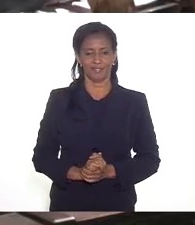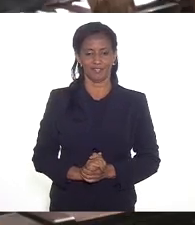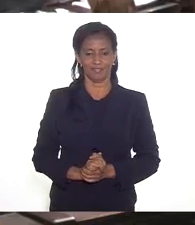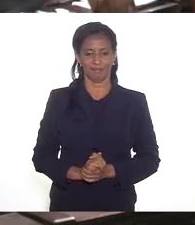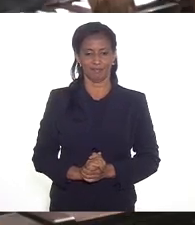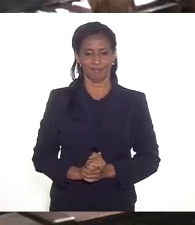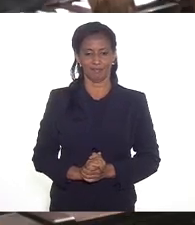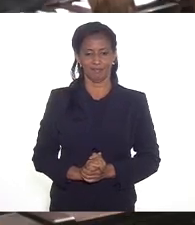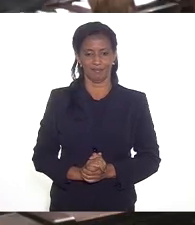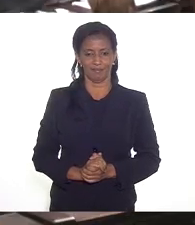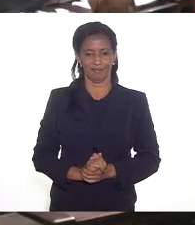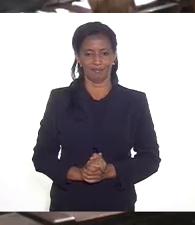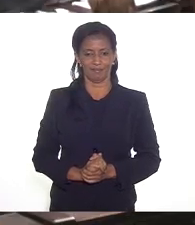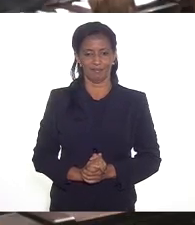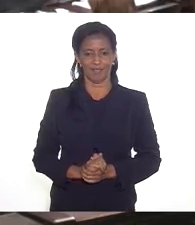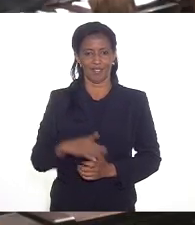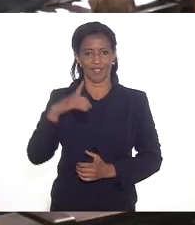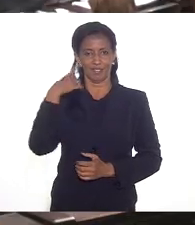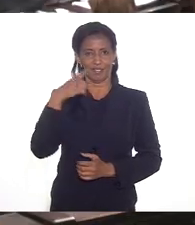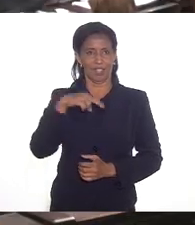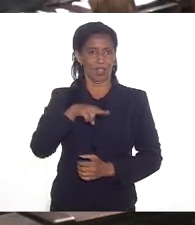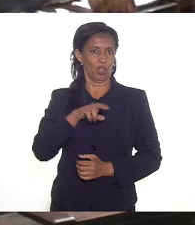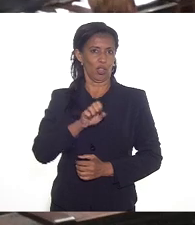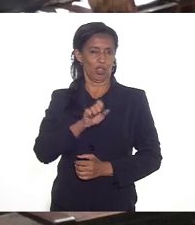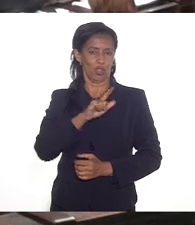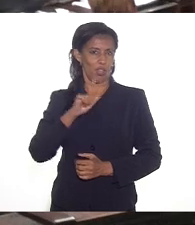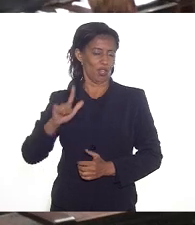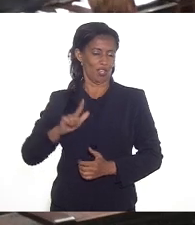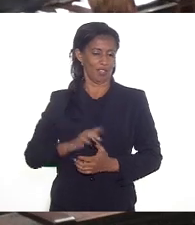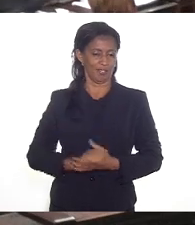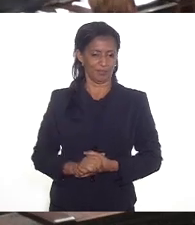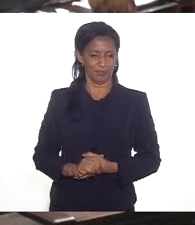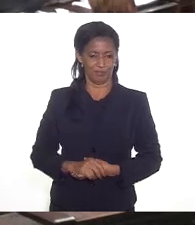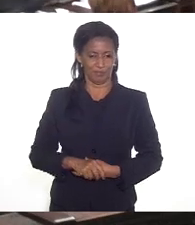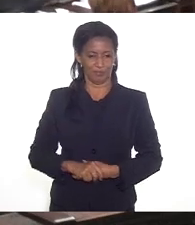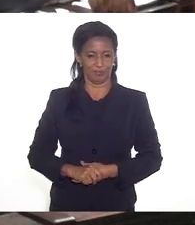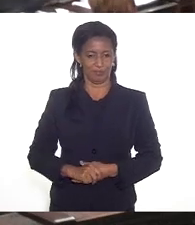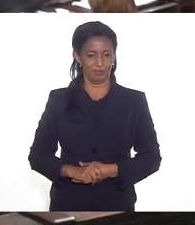ai Deputado Lael de Carvalho e